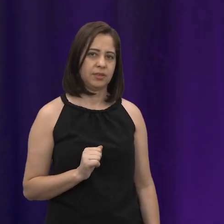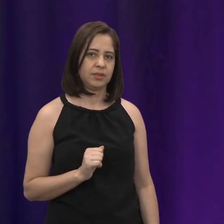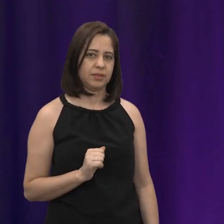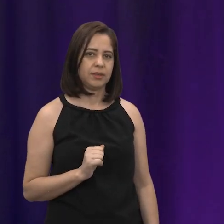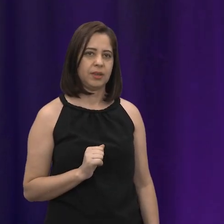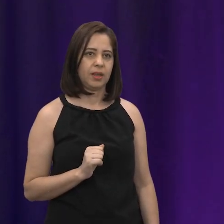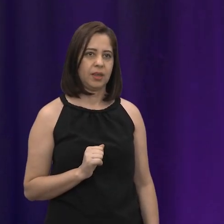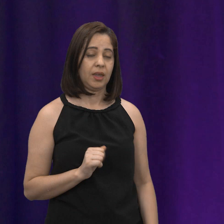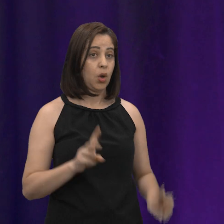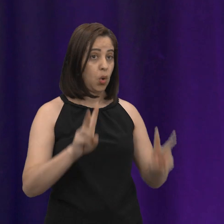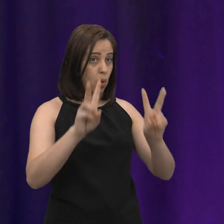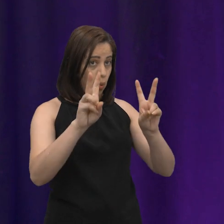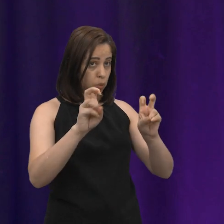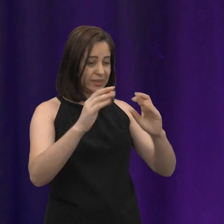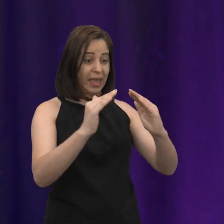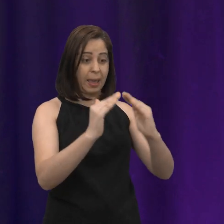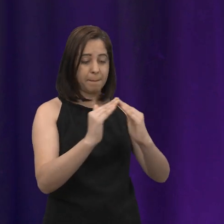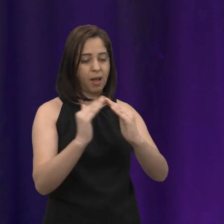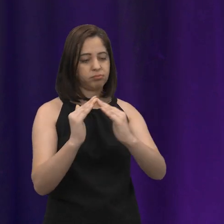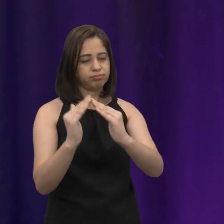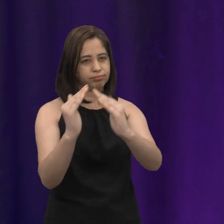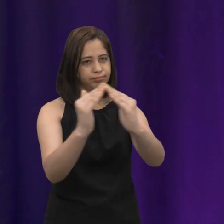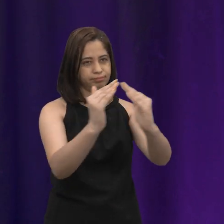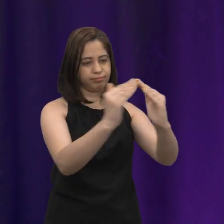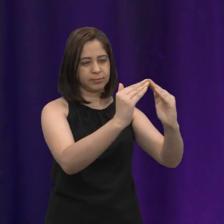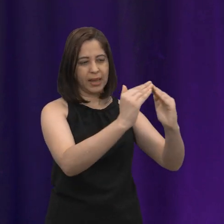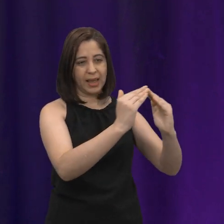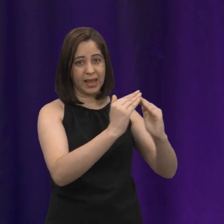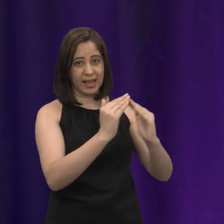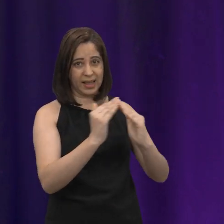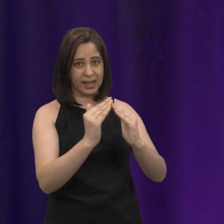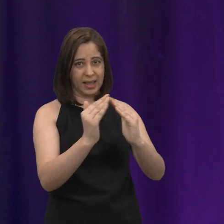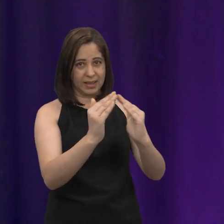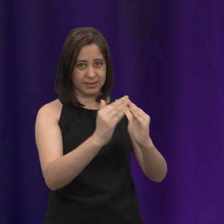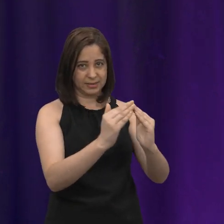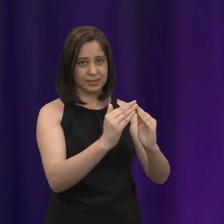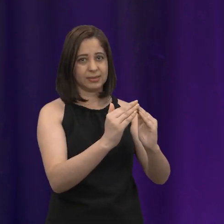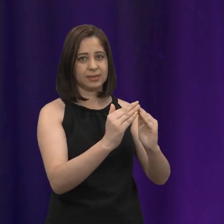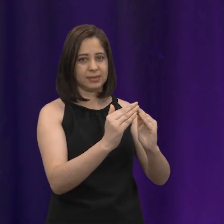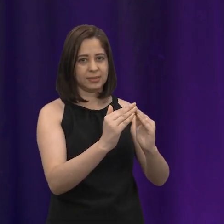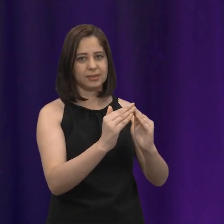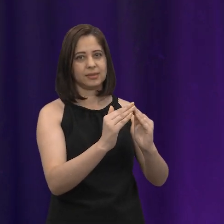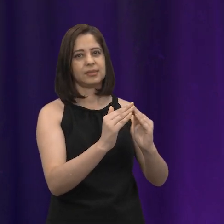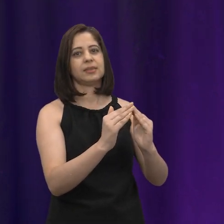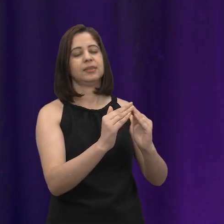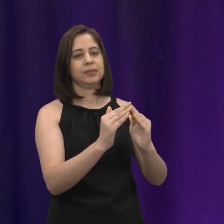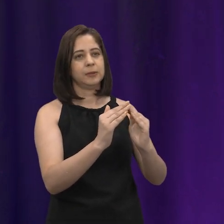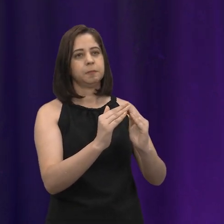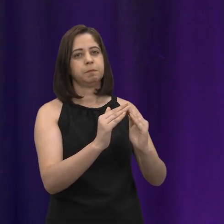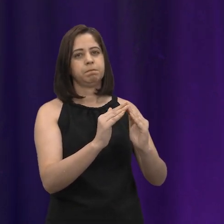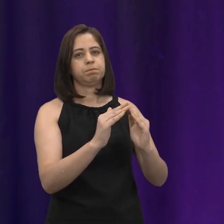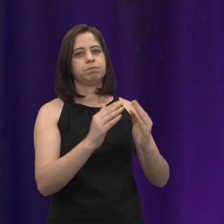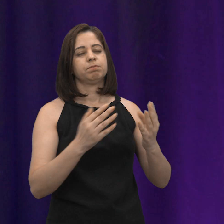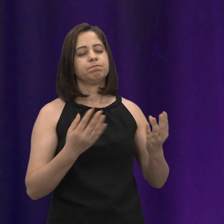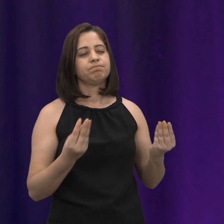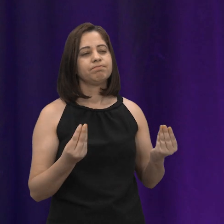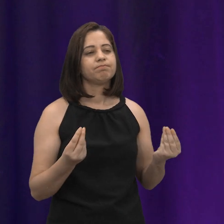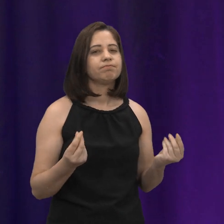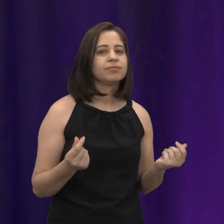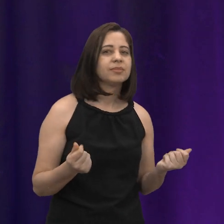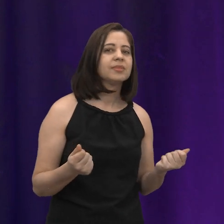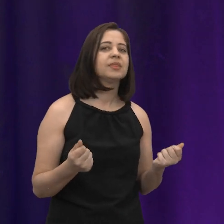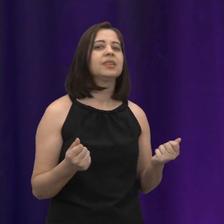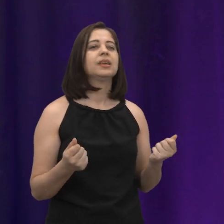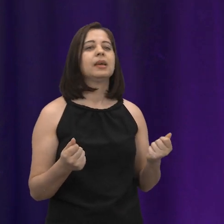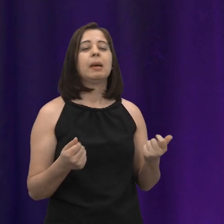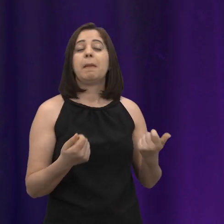a questão de moradia, ou análise dessa questão, passa primeiramente por